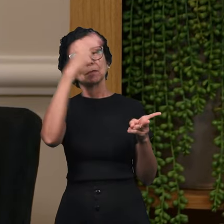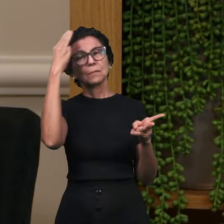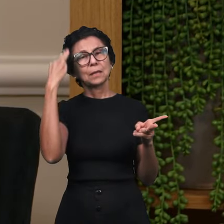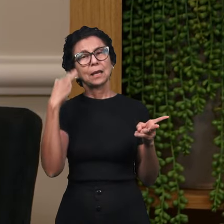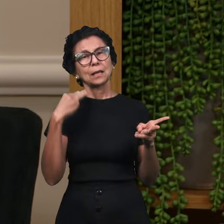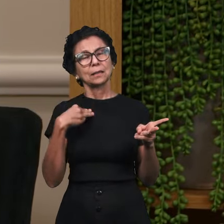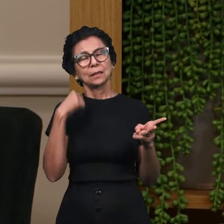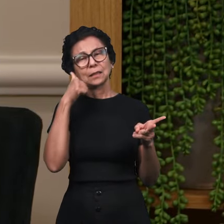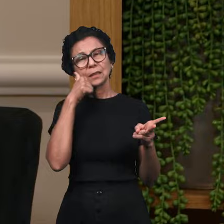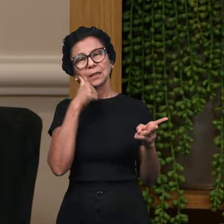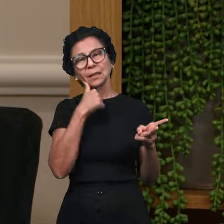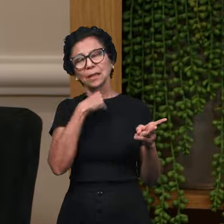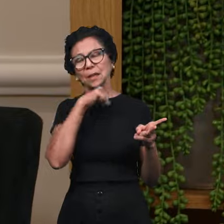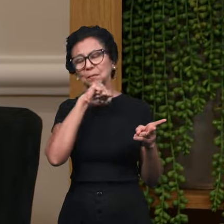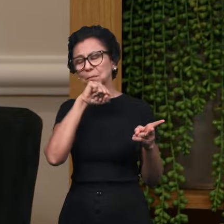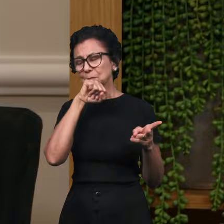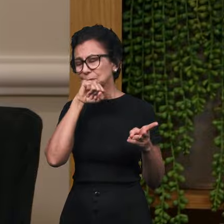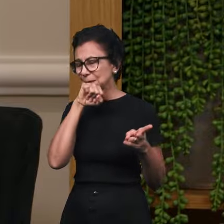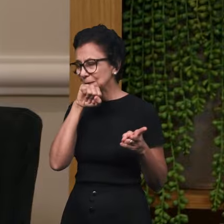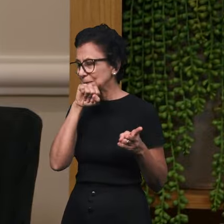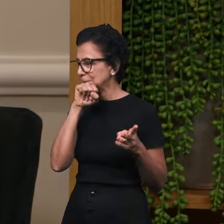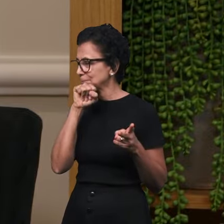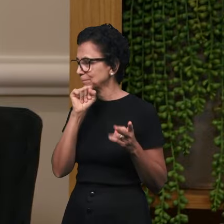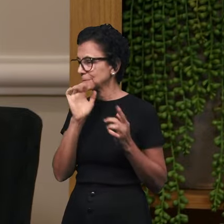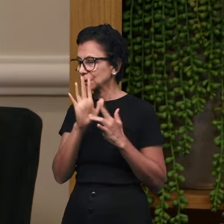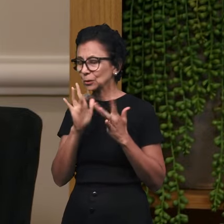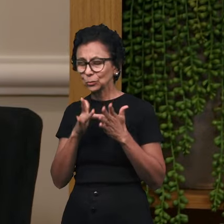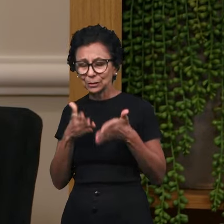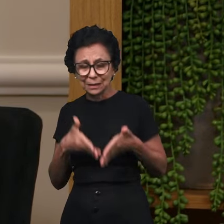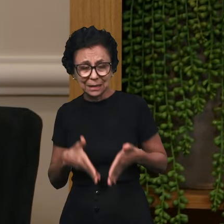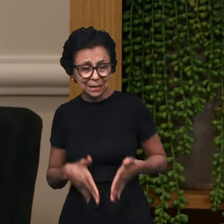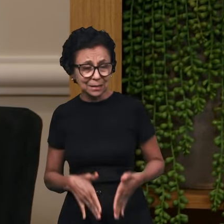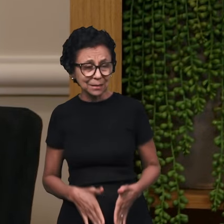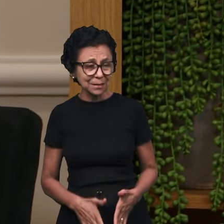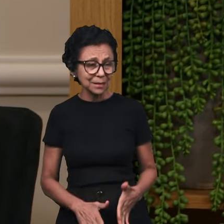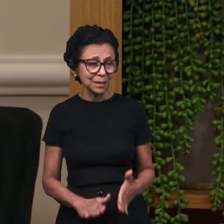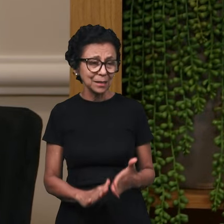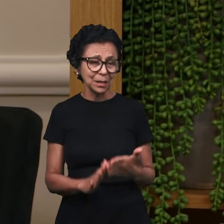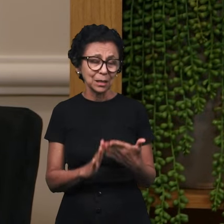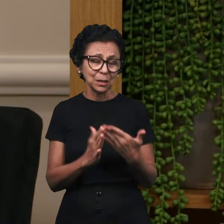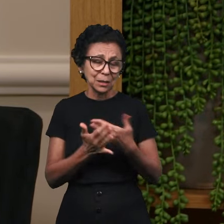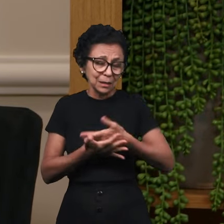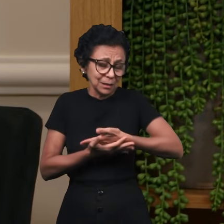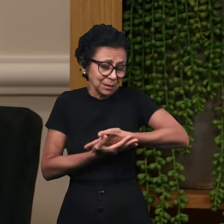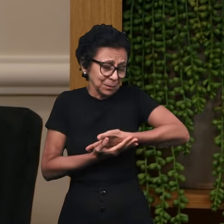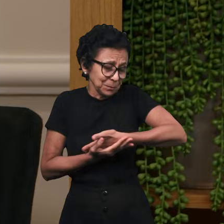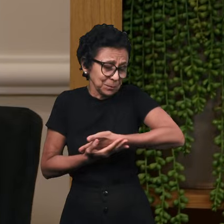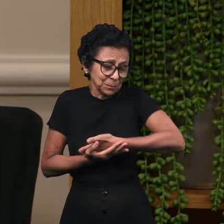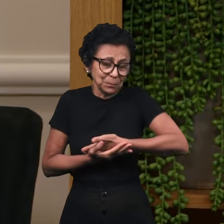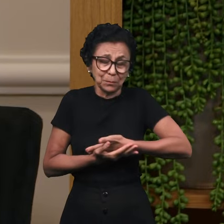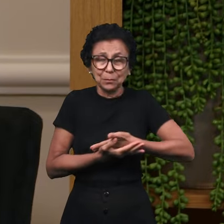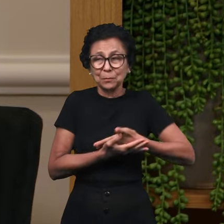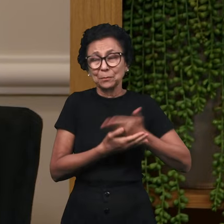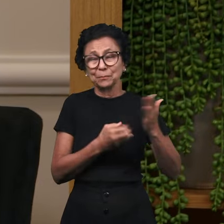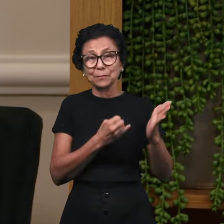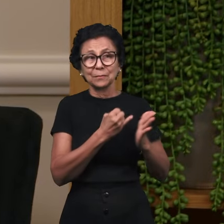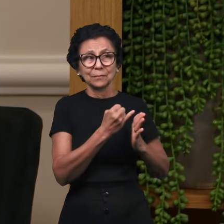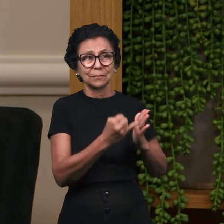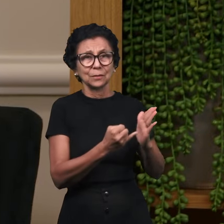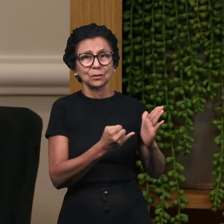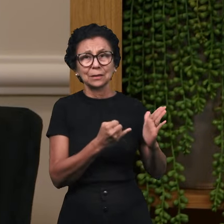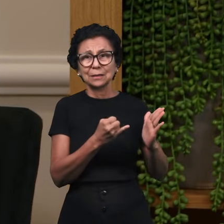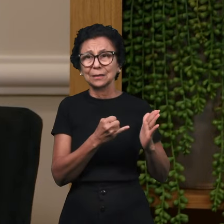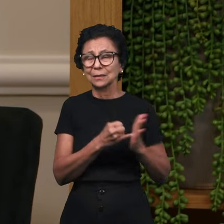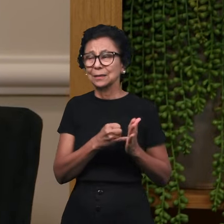concebeu e José ficou naquela situação difícil, naquele impasse, naquele dilema,